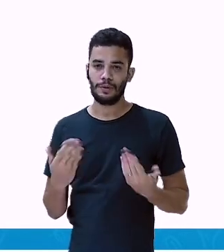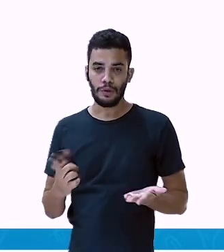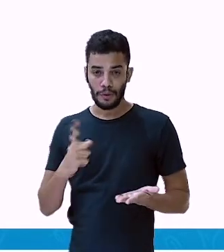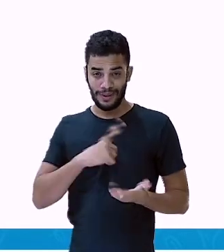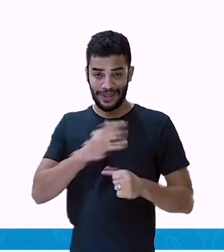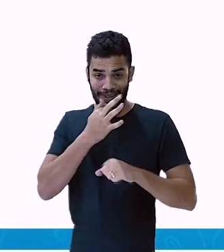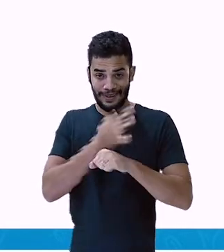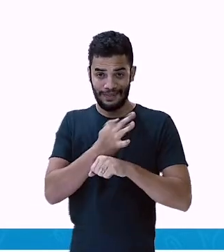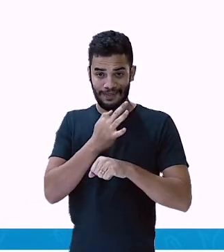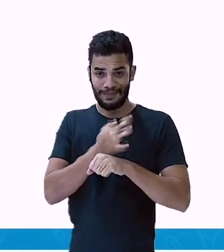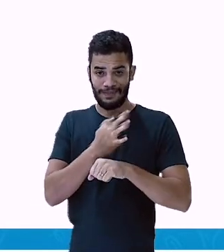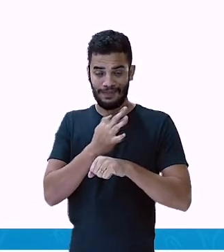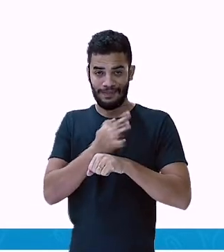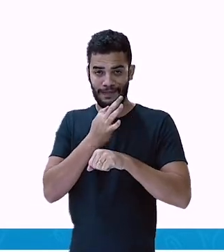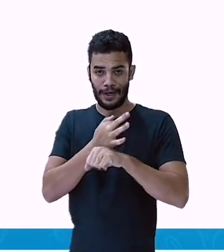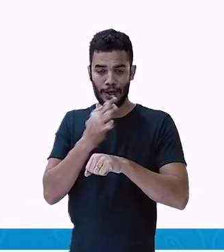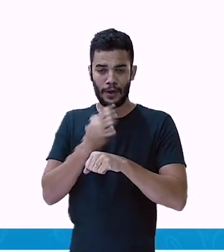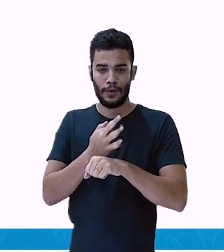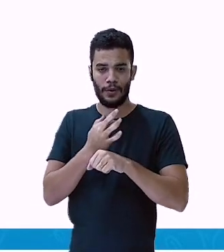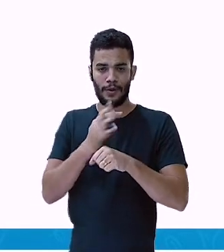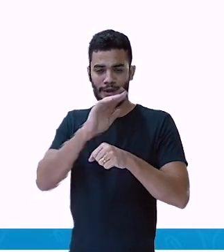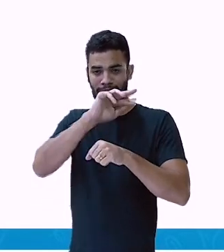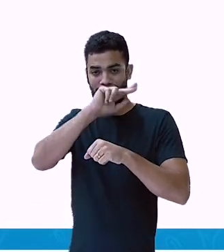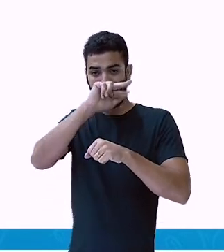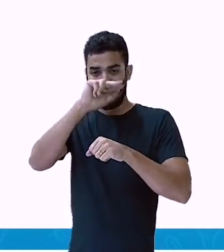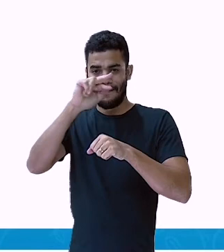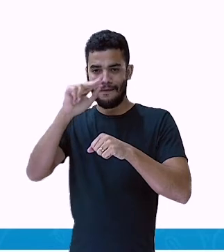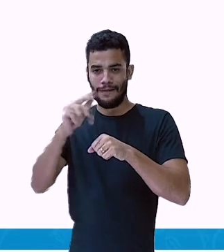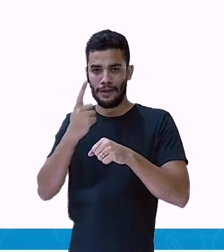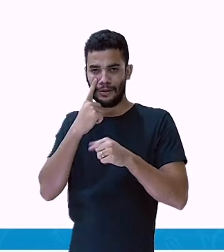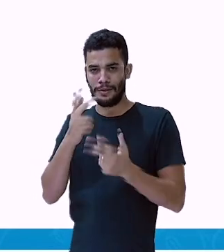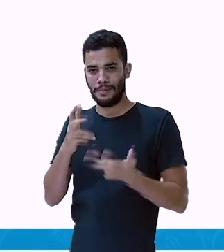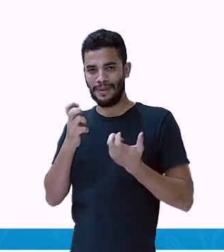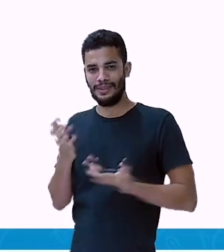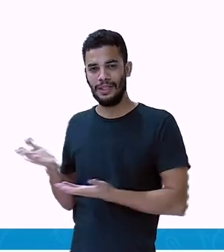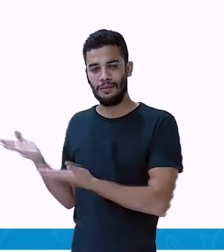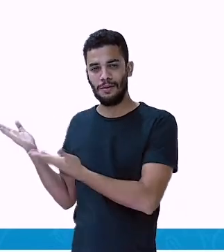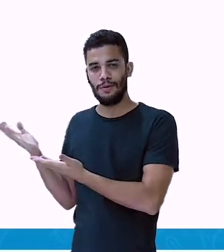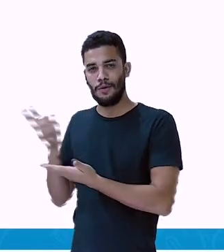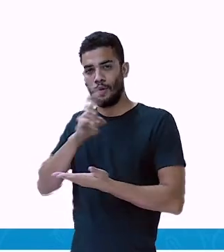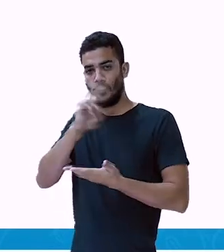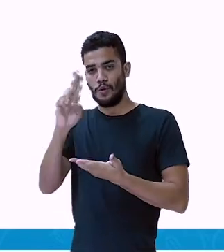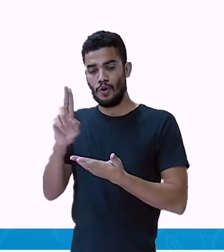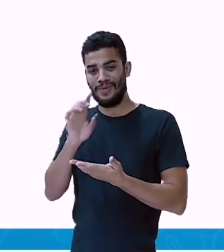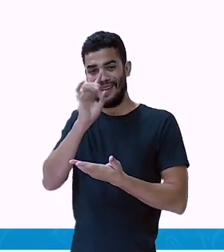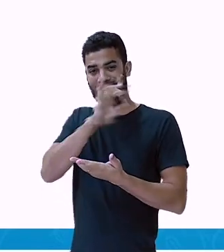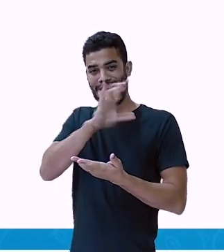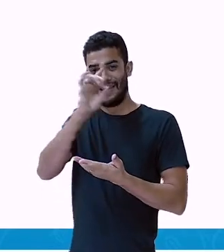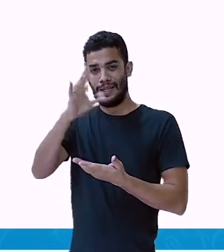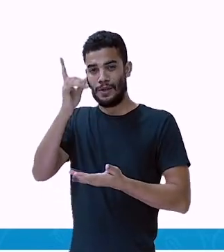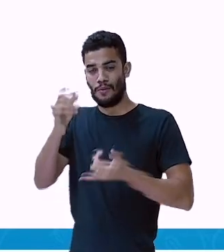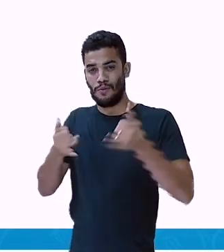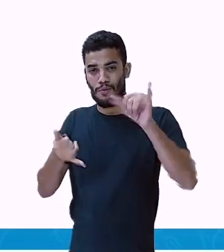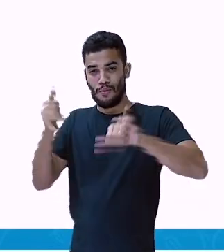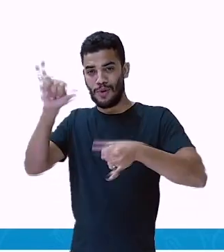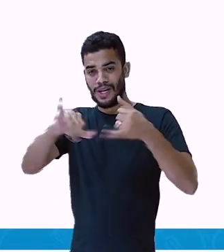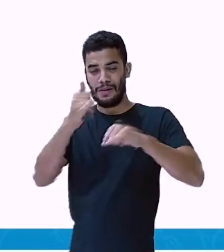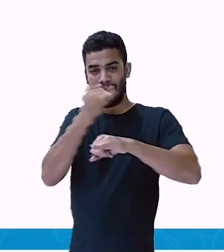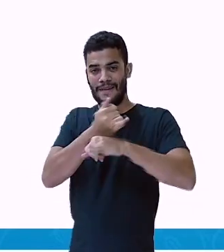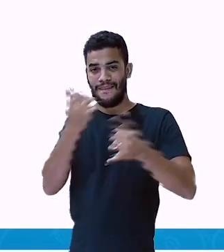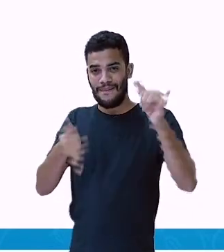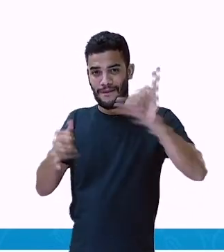ferro, cromo, carbono, níquel, e exemplo ali veio um algarismo,